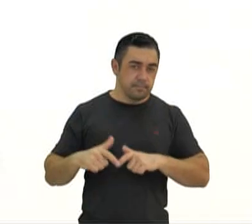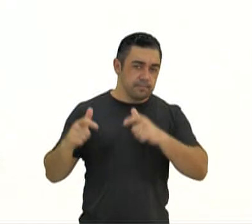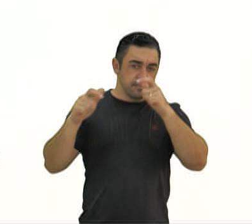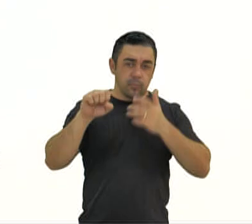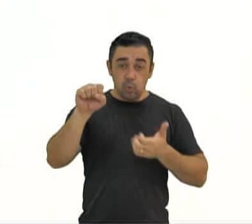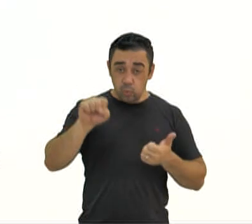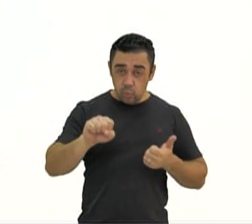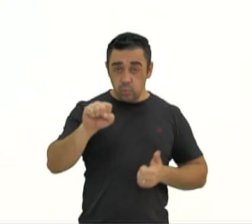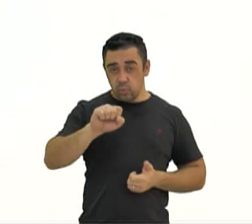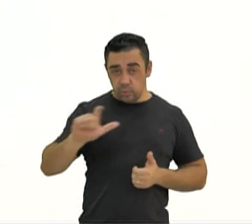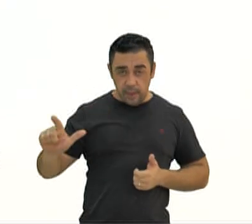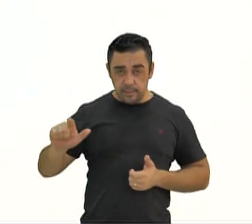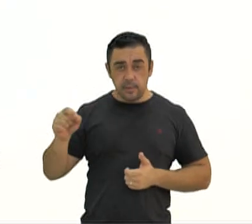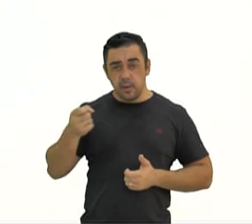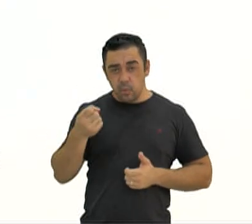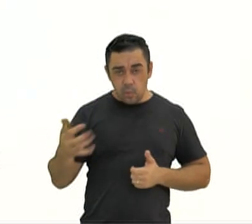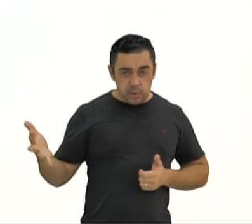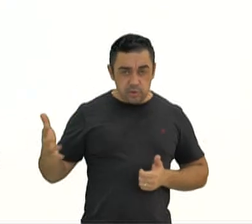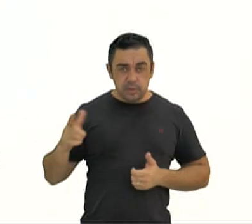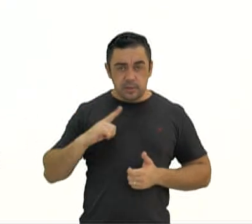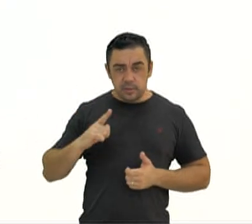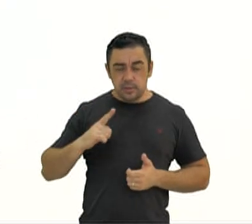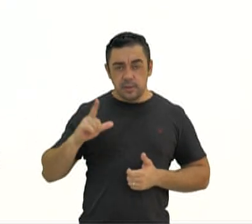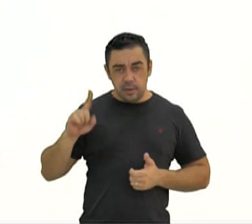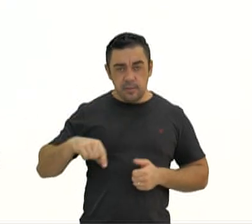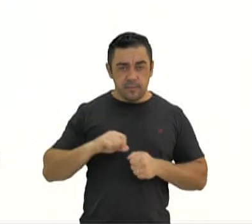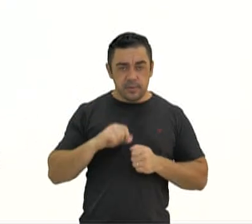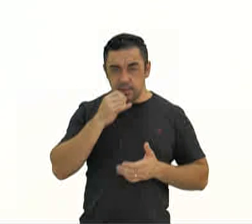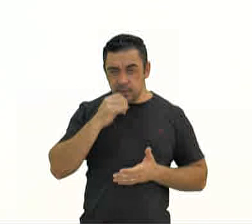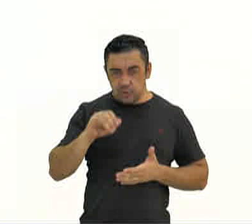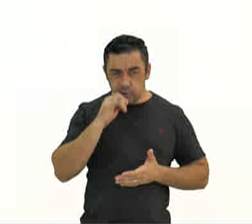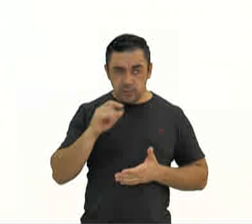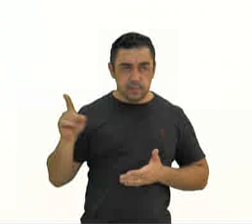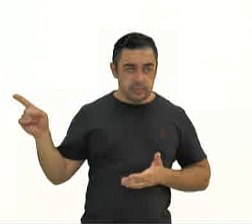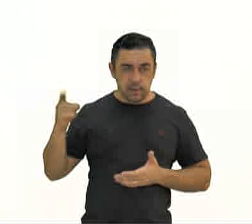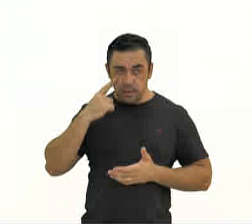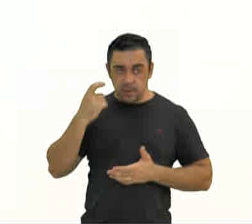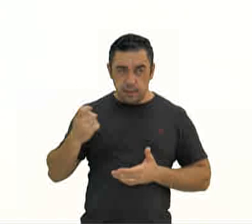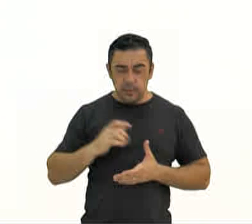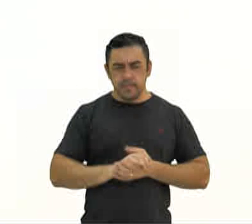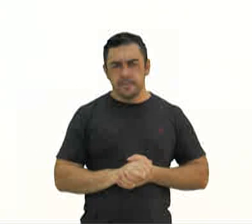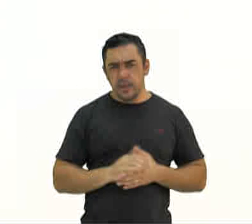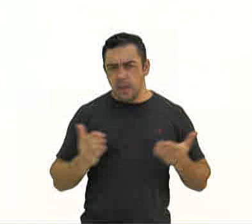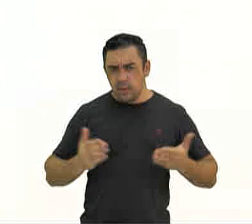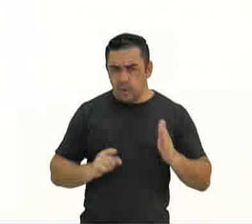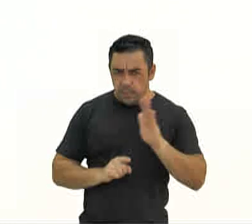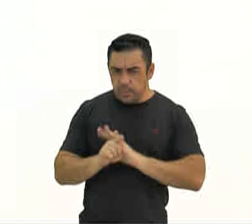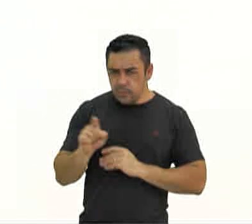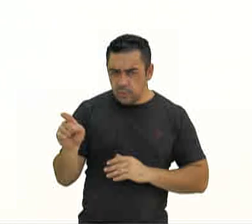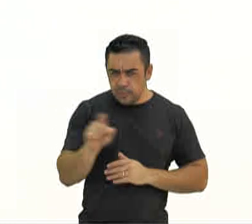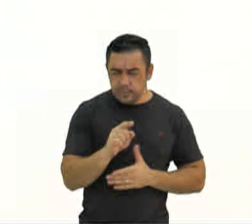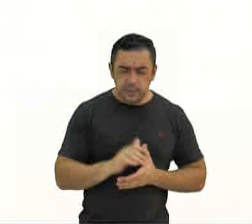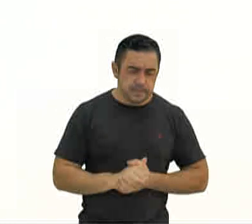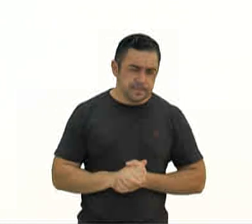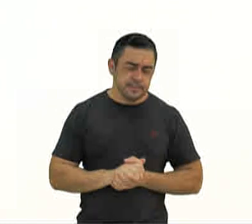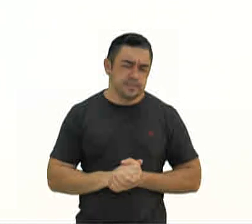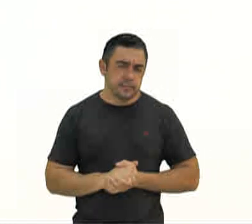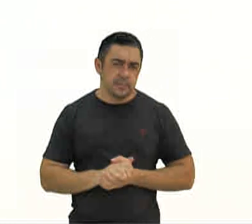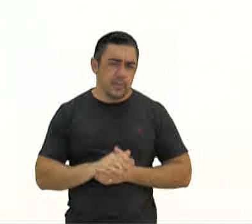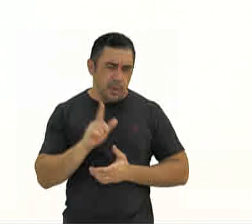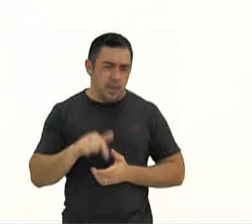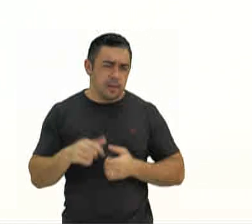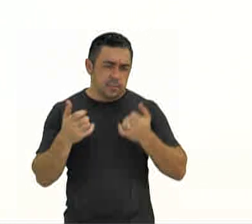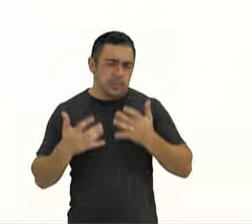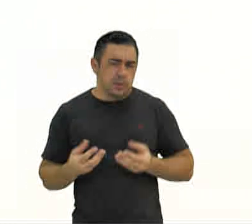sul e sudeste a quantidade de usinas. Muito interessante esse slidezinho aqui. Agora mais um quiz em que nós falamos sobre a